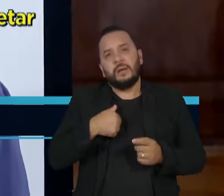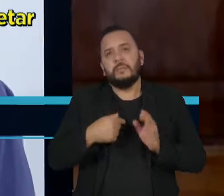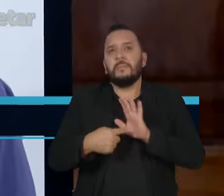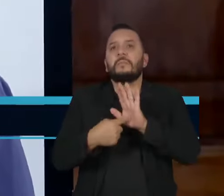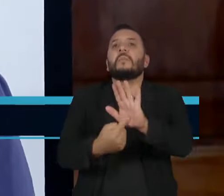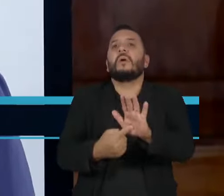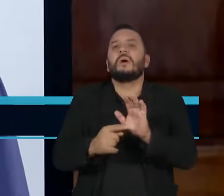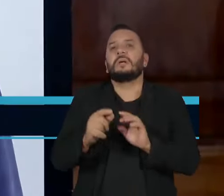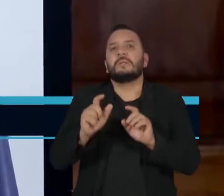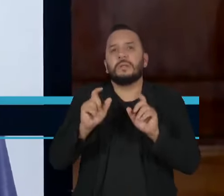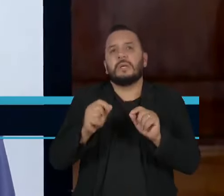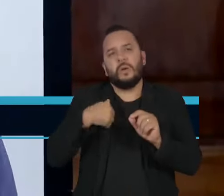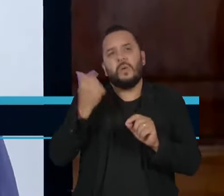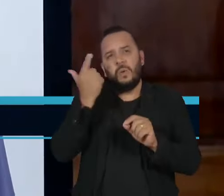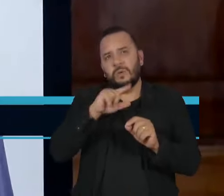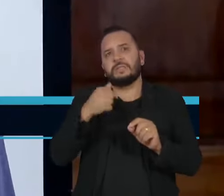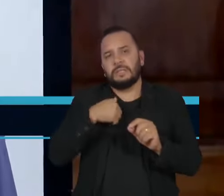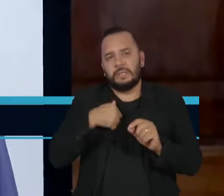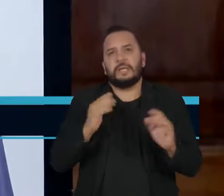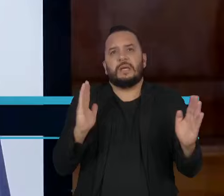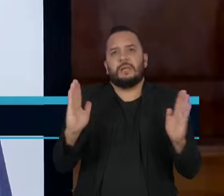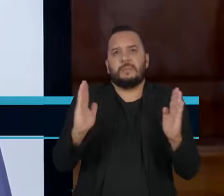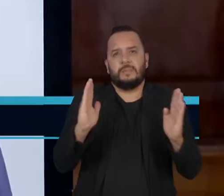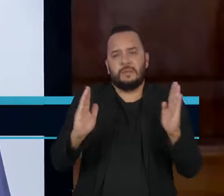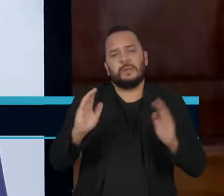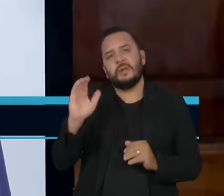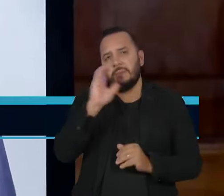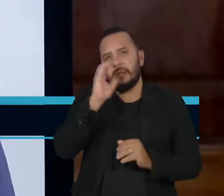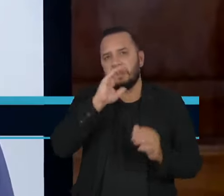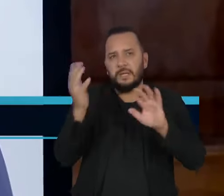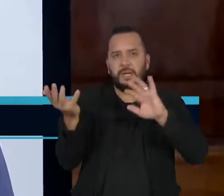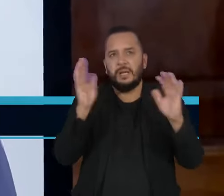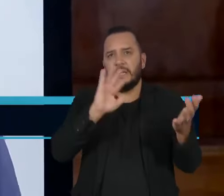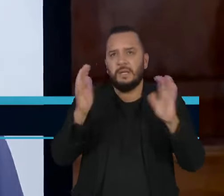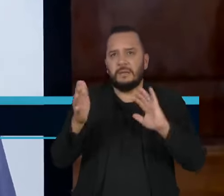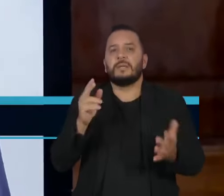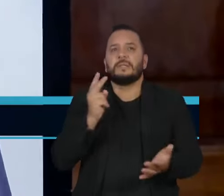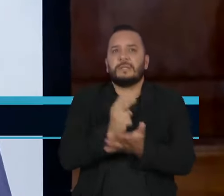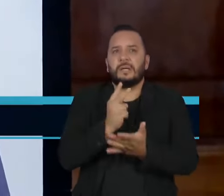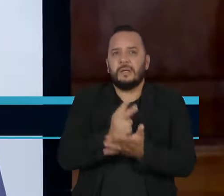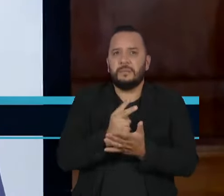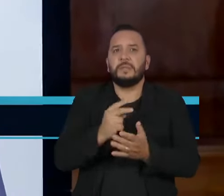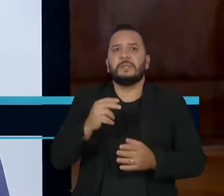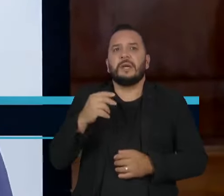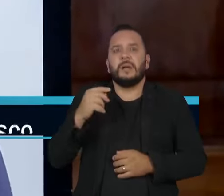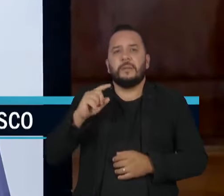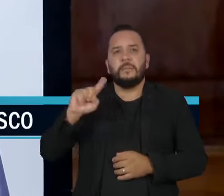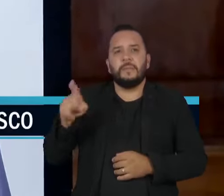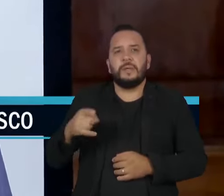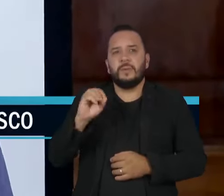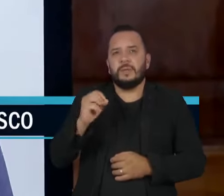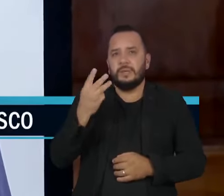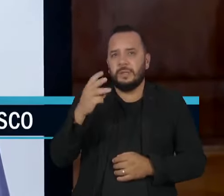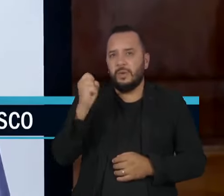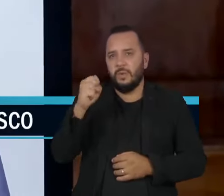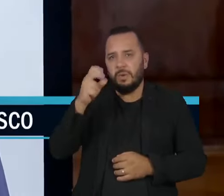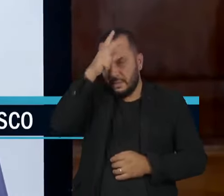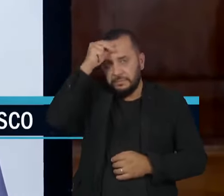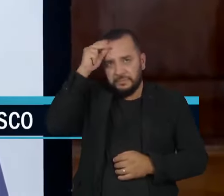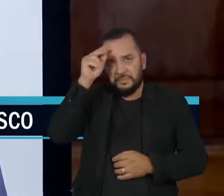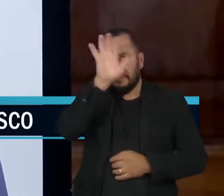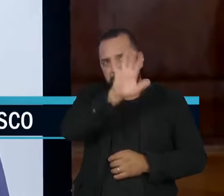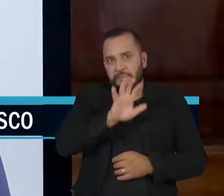nos levaria a decretar emergência climática permanente nos 1.038 municípios que